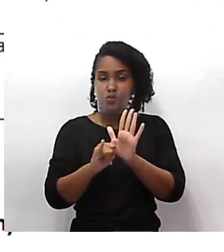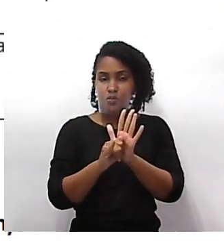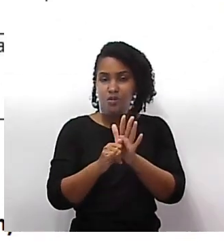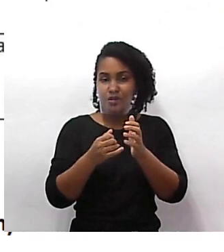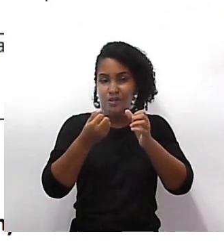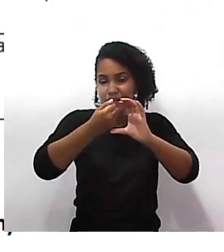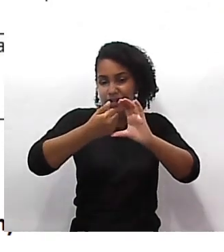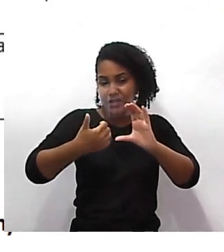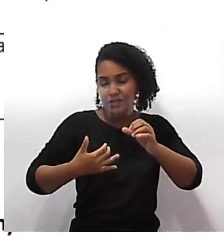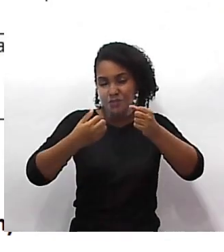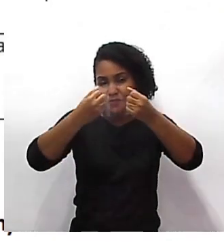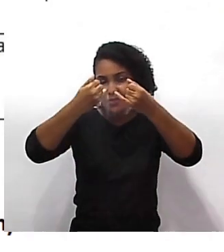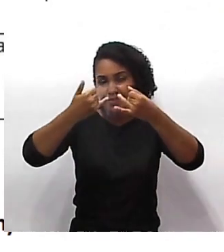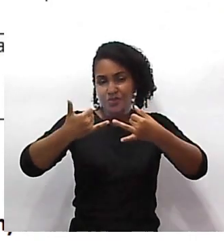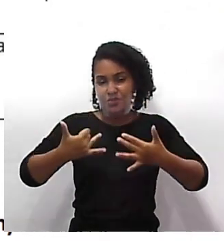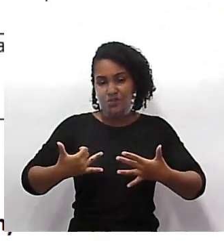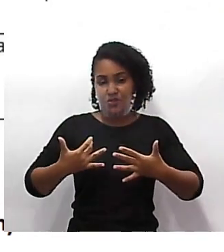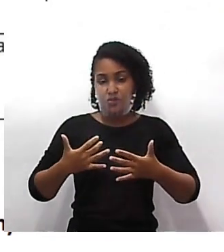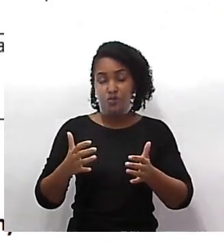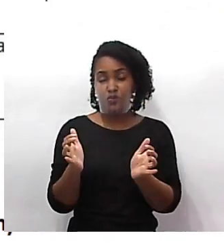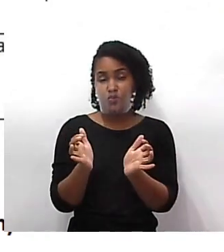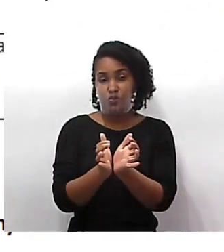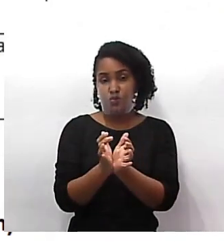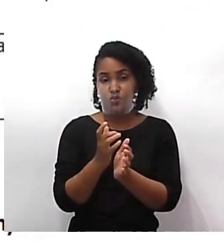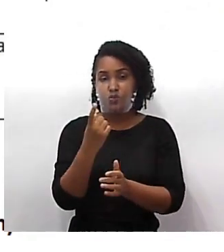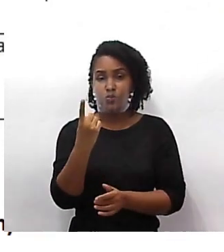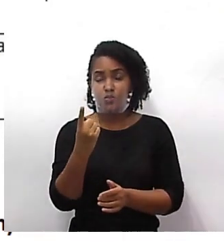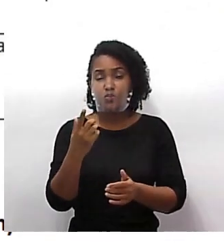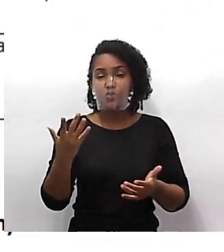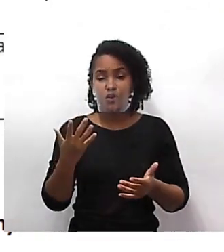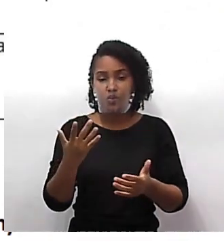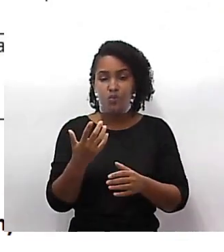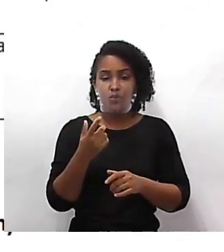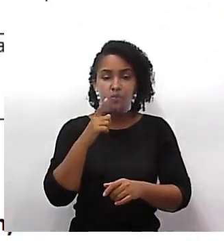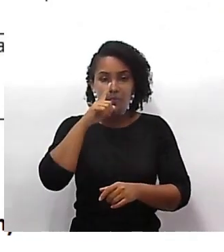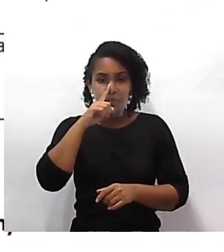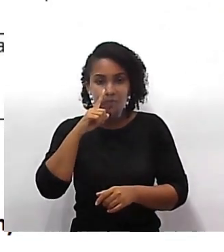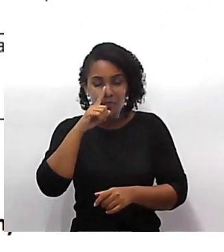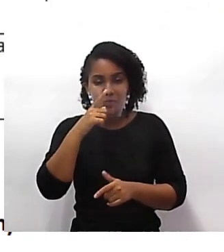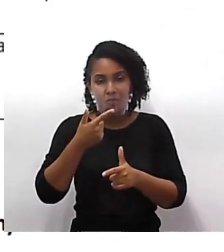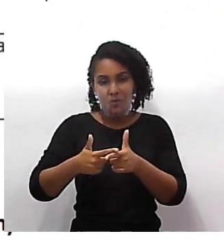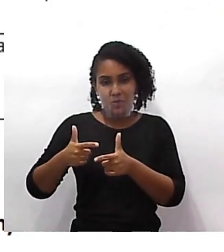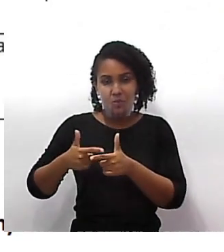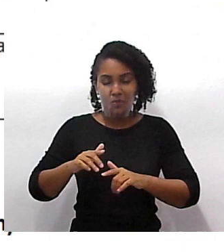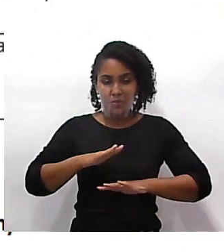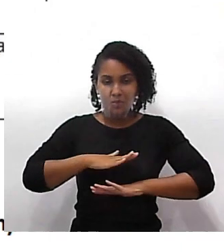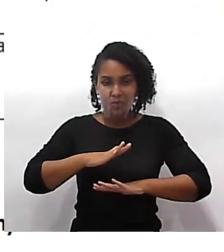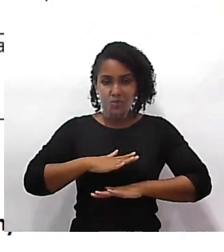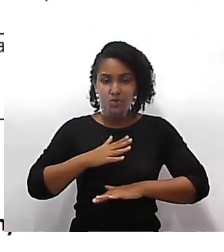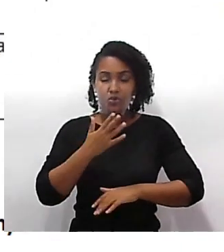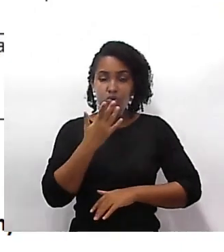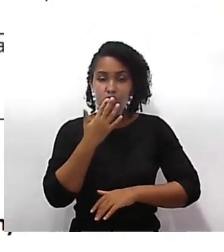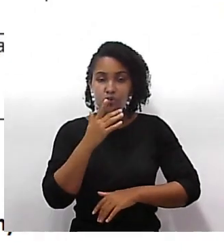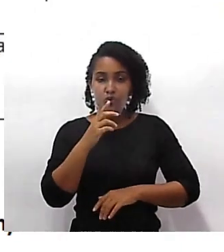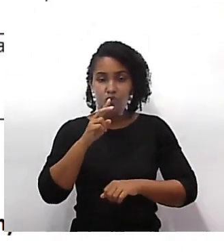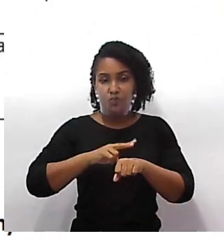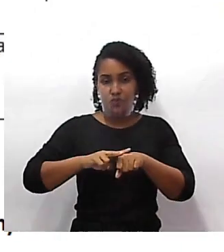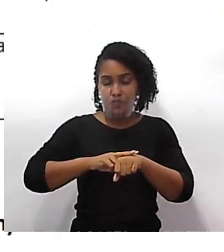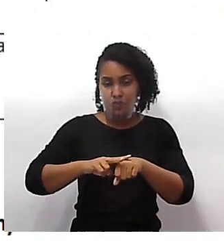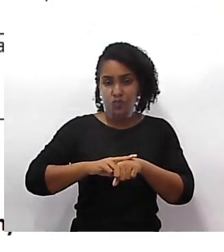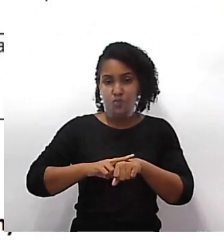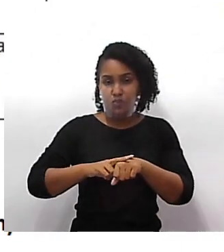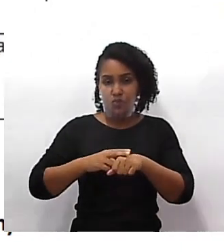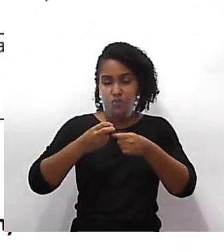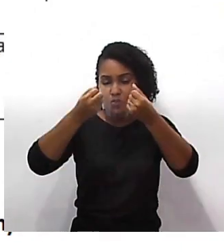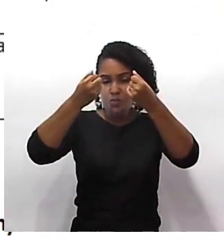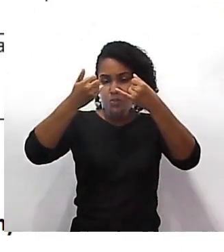descrição. Temos como grupo 1 os riscos físicos, de cor de identificação verde, com a sua